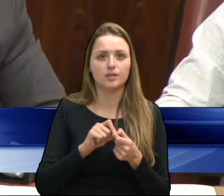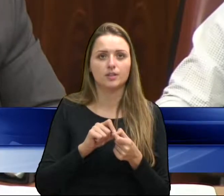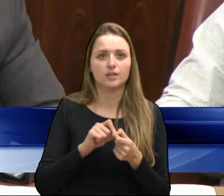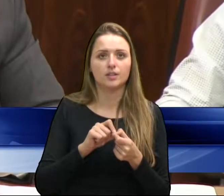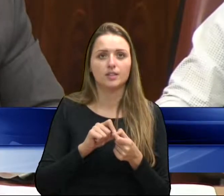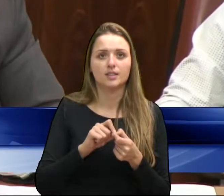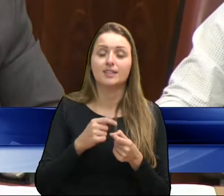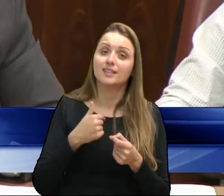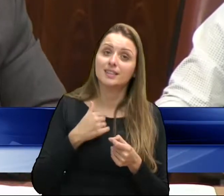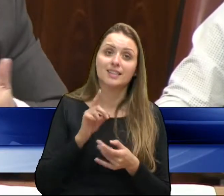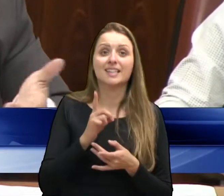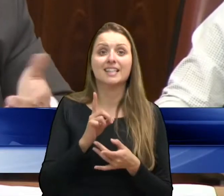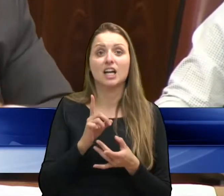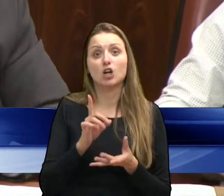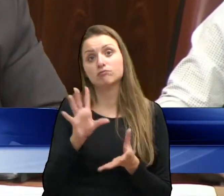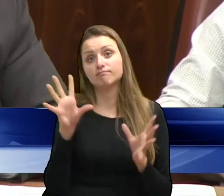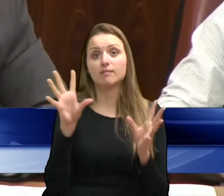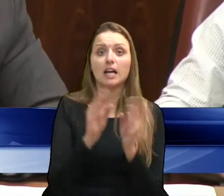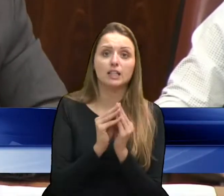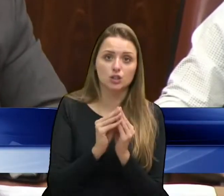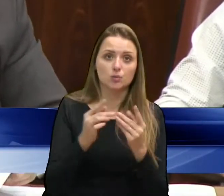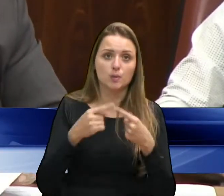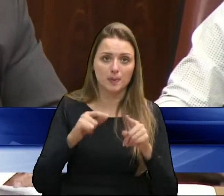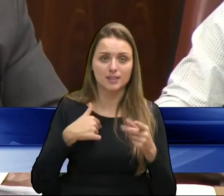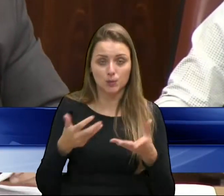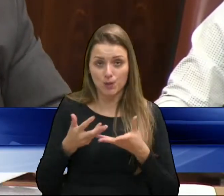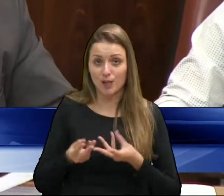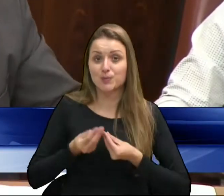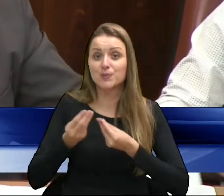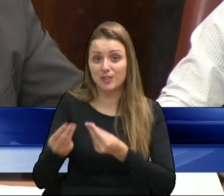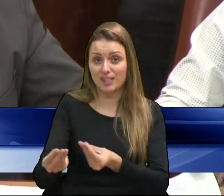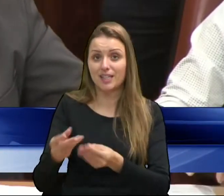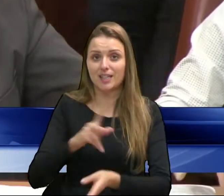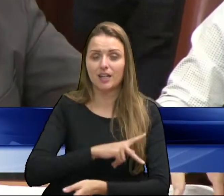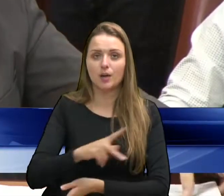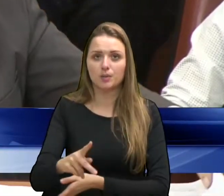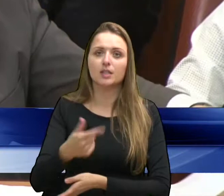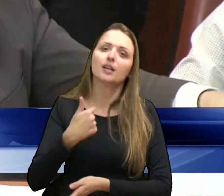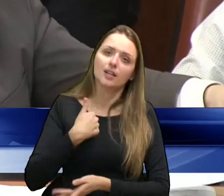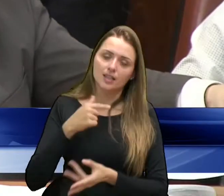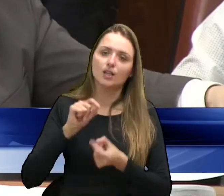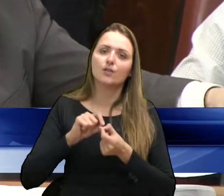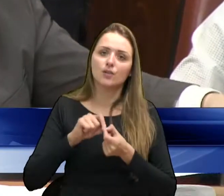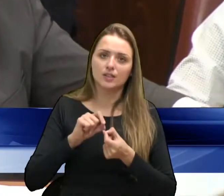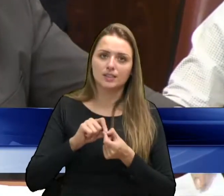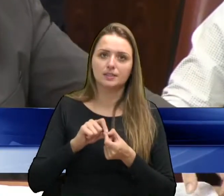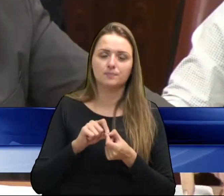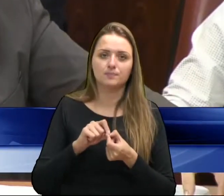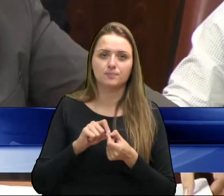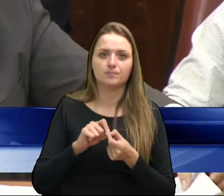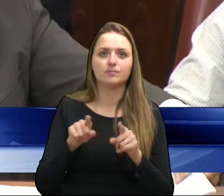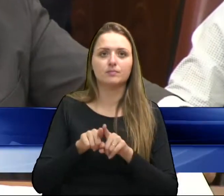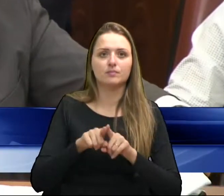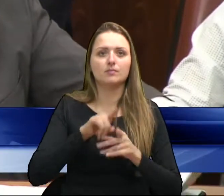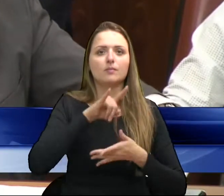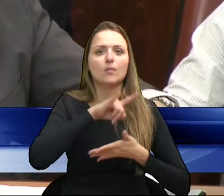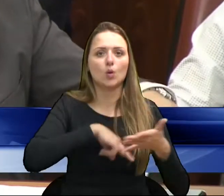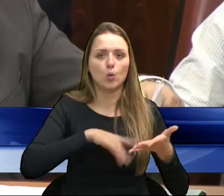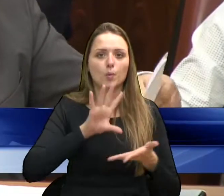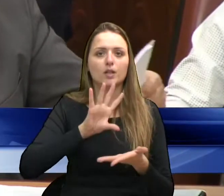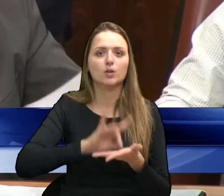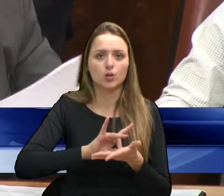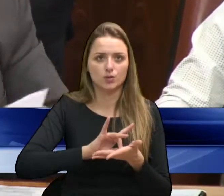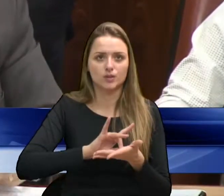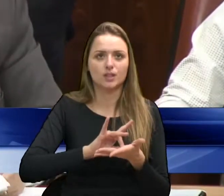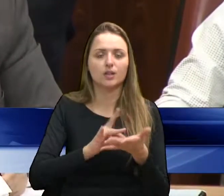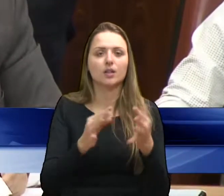não se considera uma minuta, mas eu gostaria de entregar ao presidente em mãos, e vou fazer também o protocolo de uma forma mais